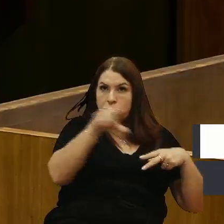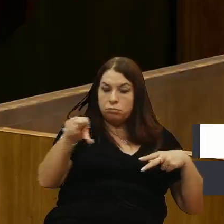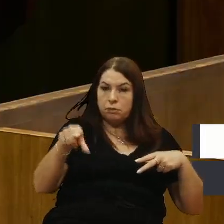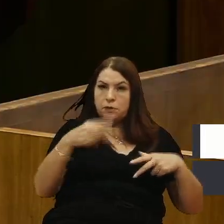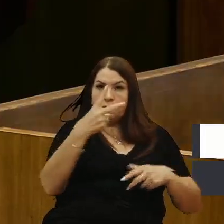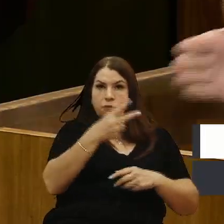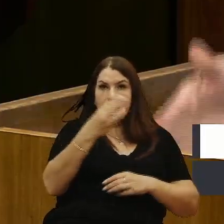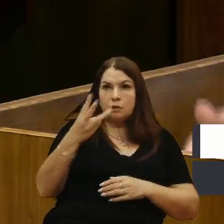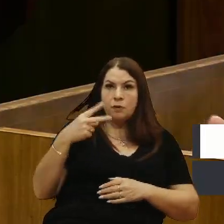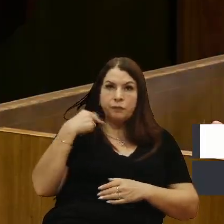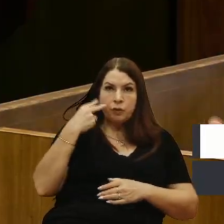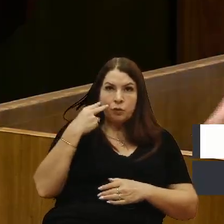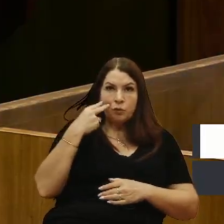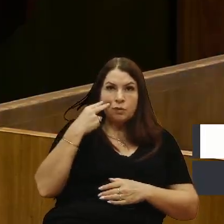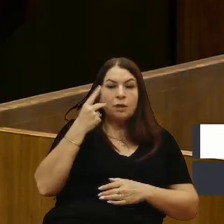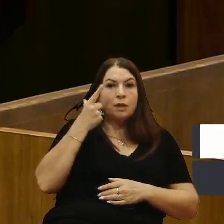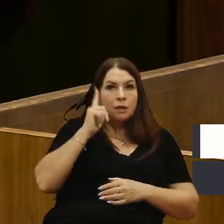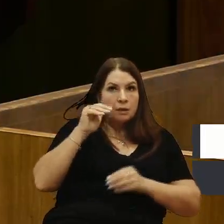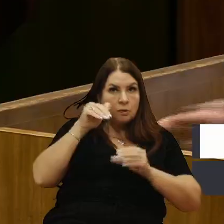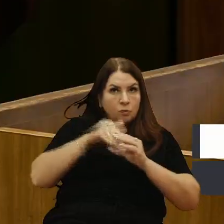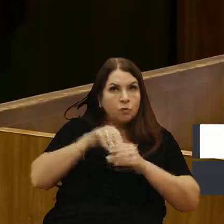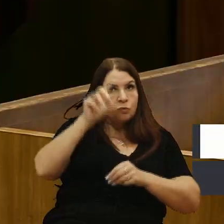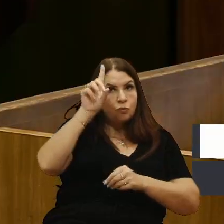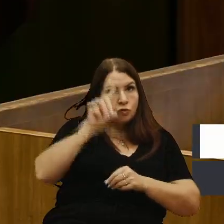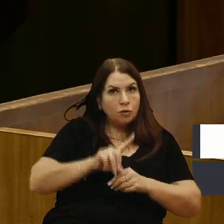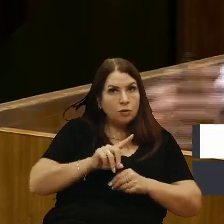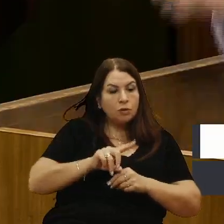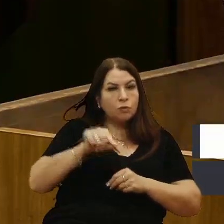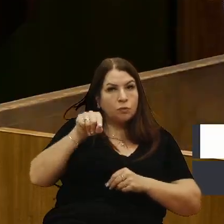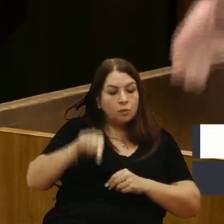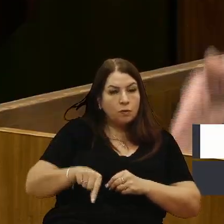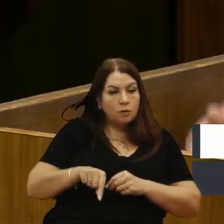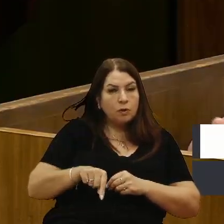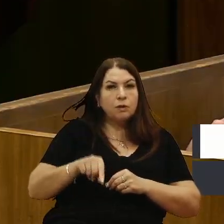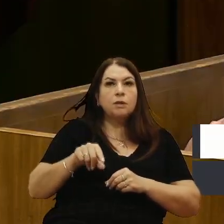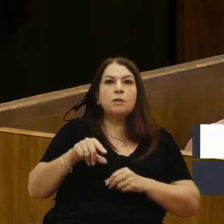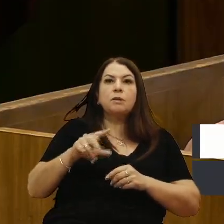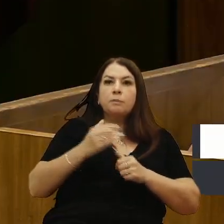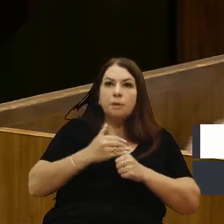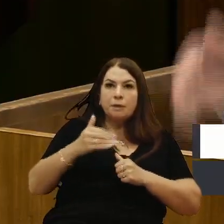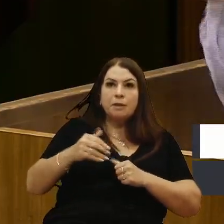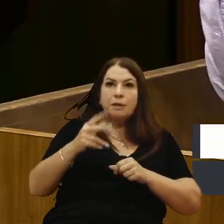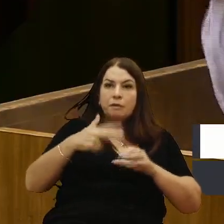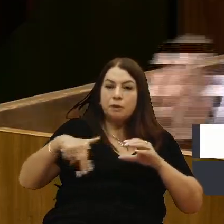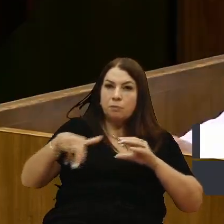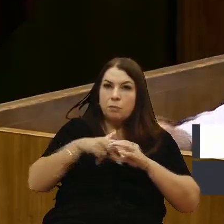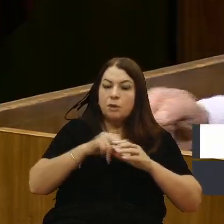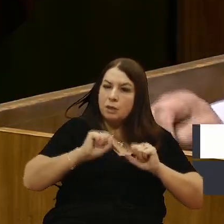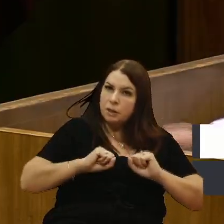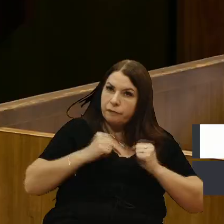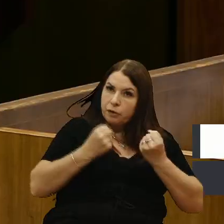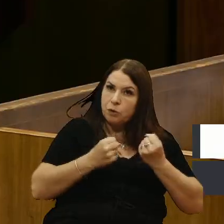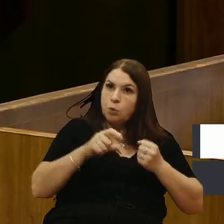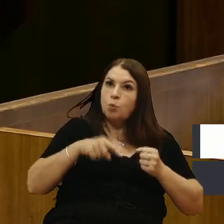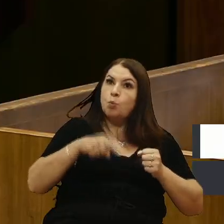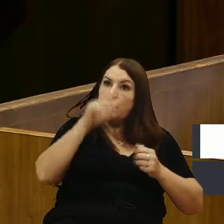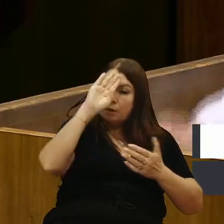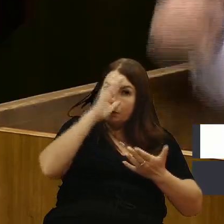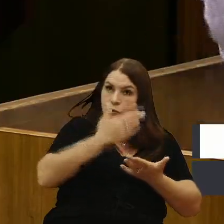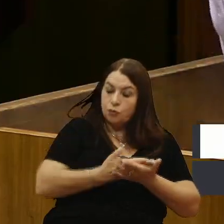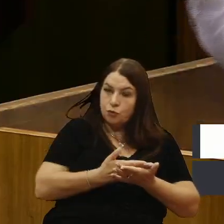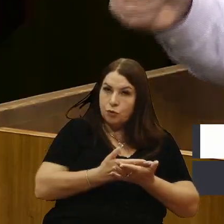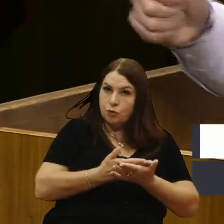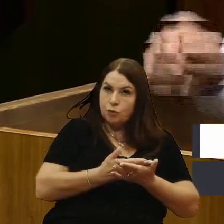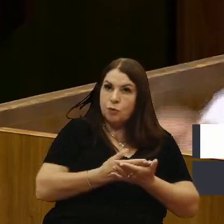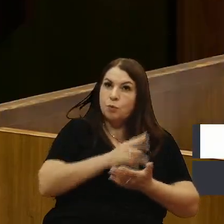23 vereadores, eleitos com o direito da cadeira, com o direito de vir nessa tribuna e defender aquilo que acredita,